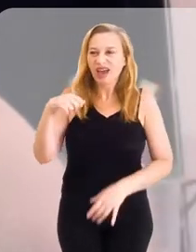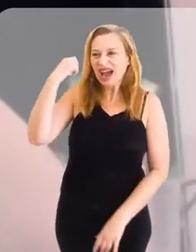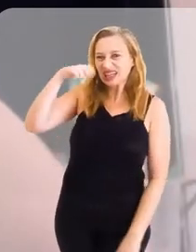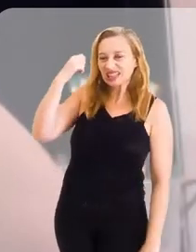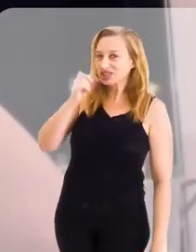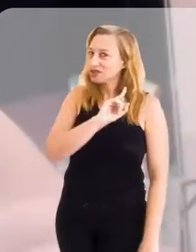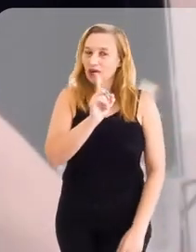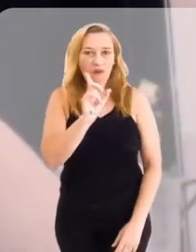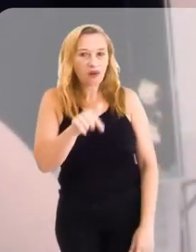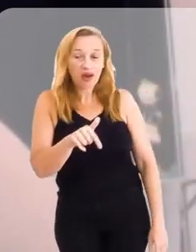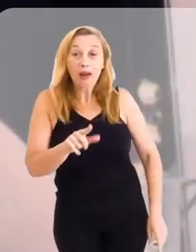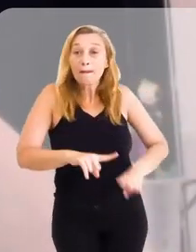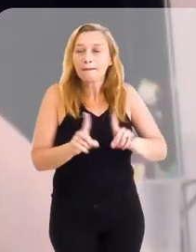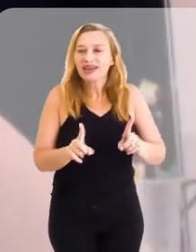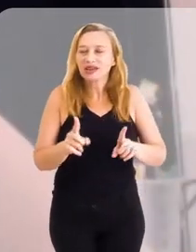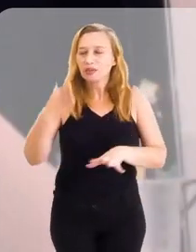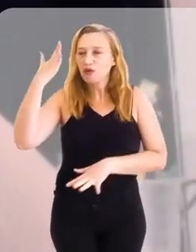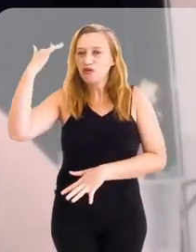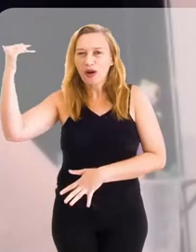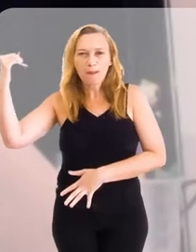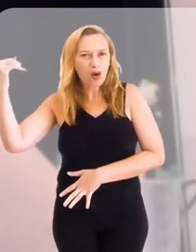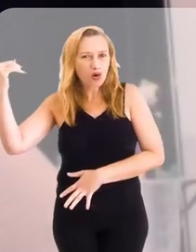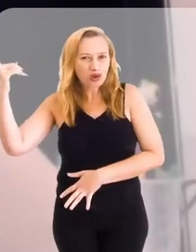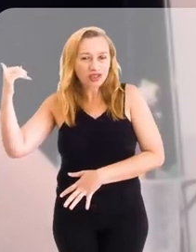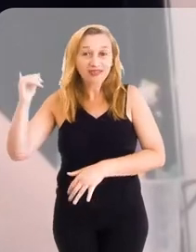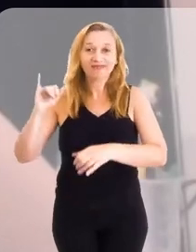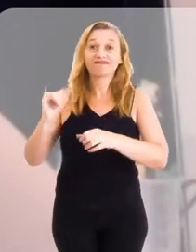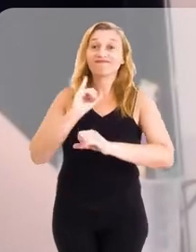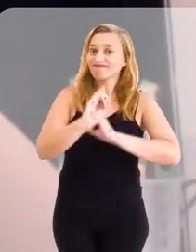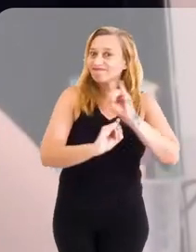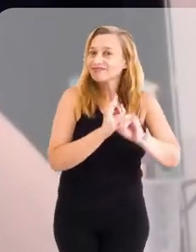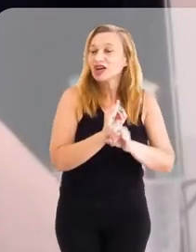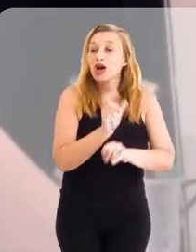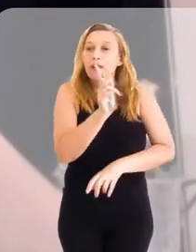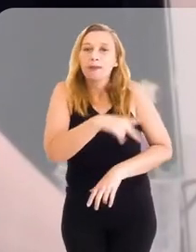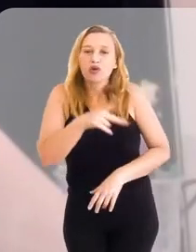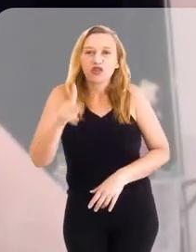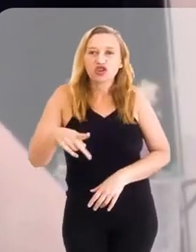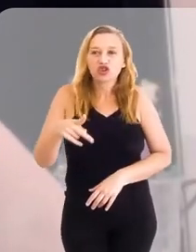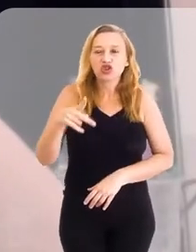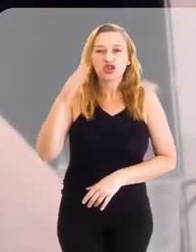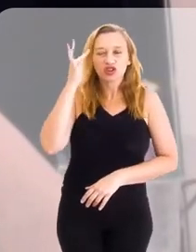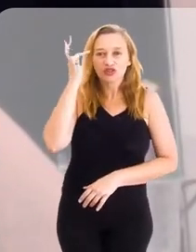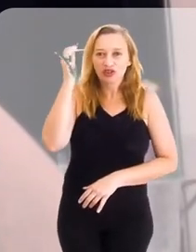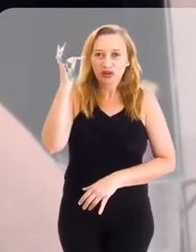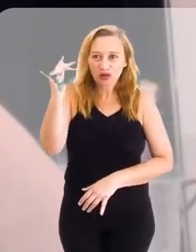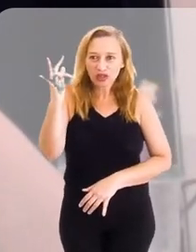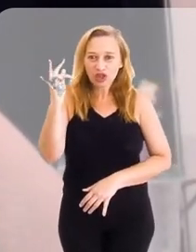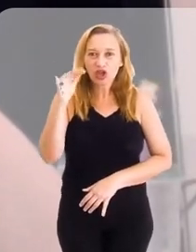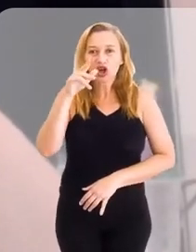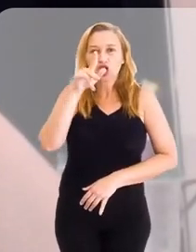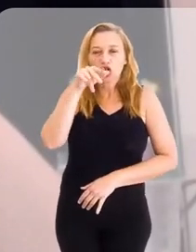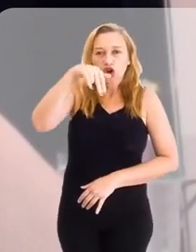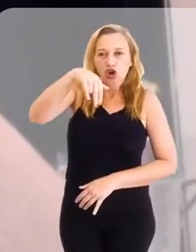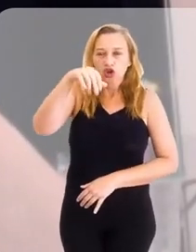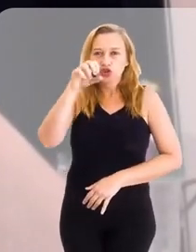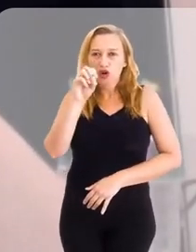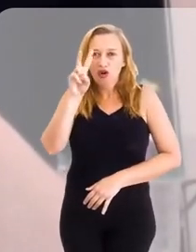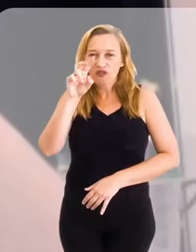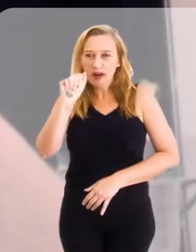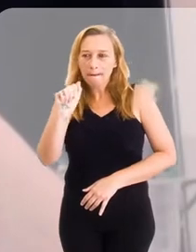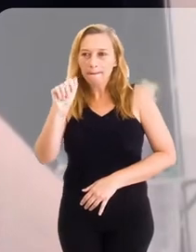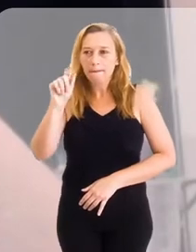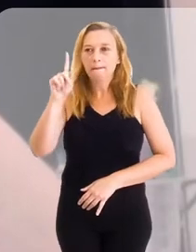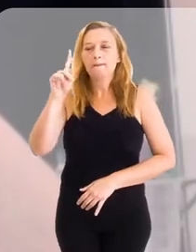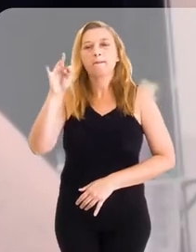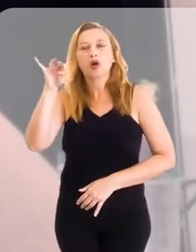muito menos celebridade. No entanto, é um fenômeno surpreendente da internet. Professora de filosofia da Escola Nova